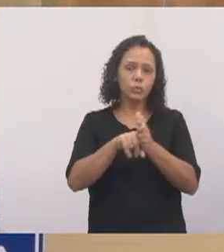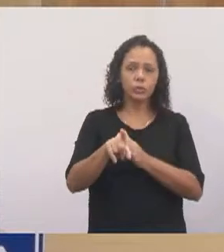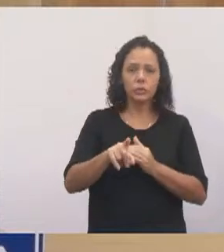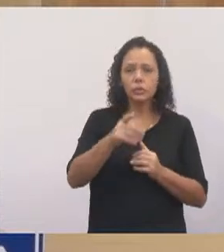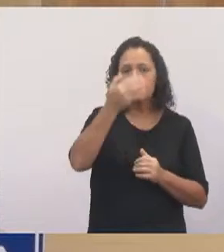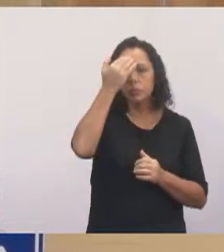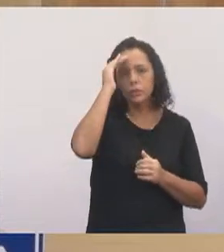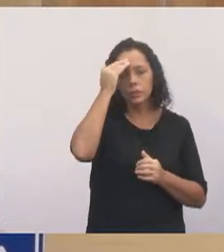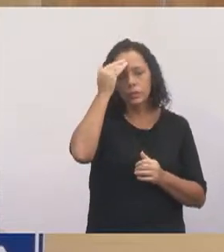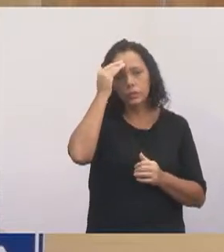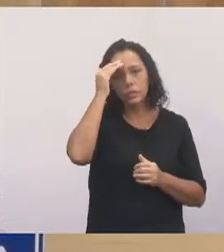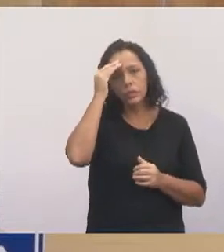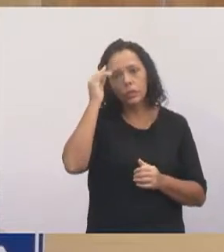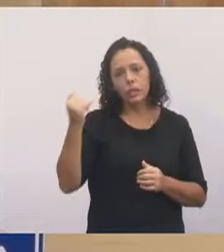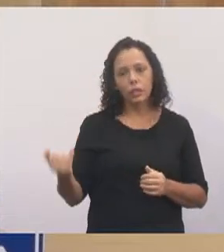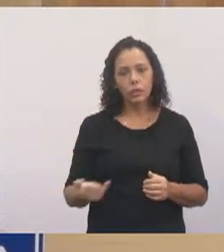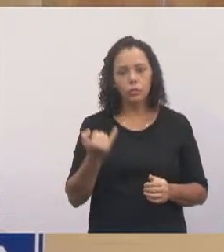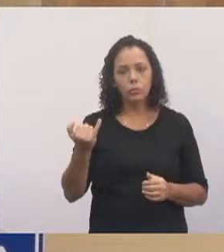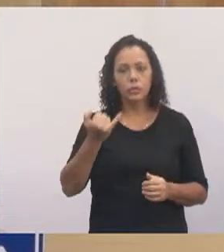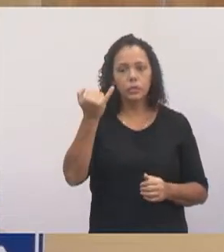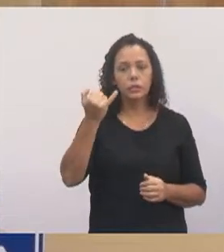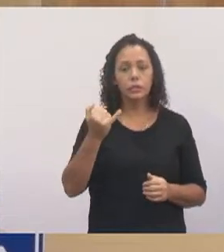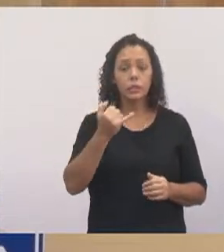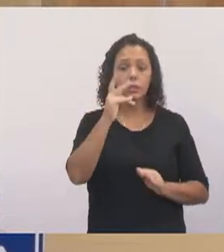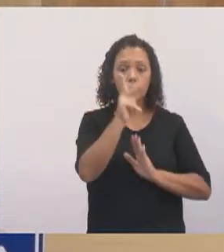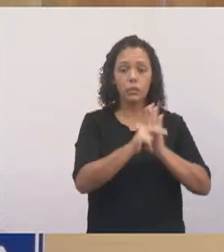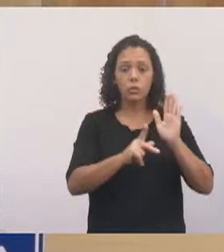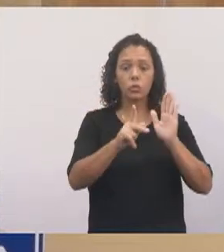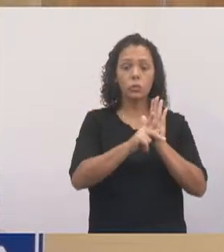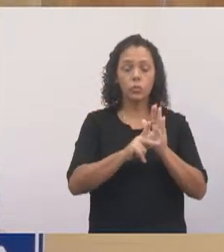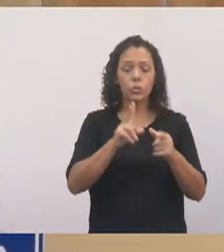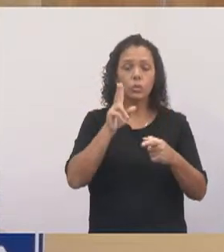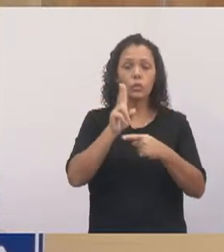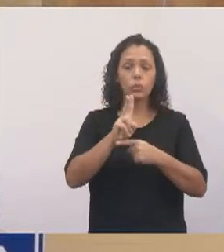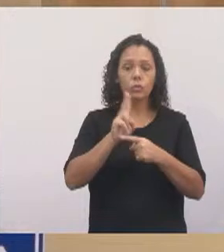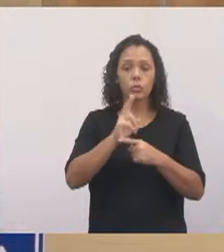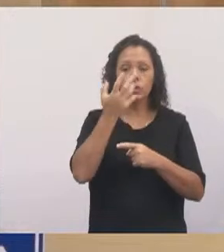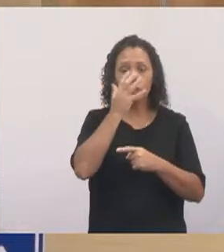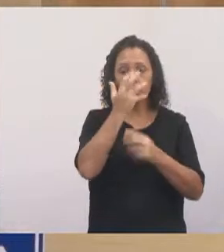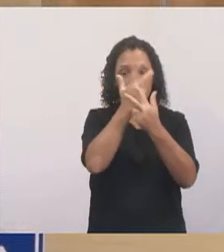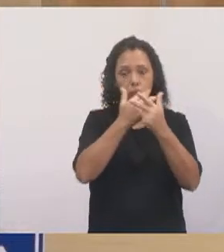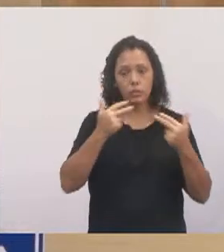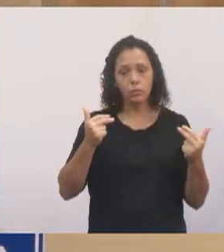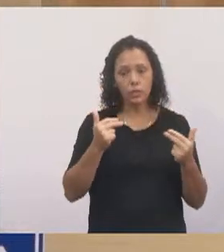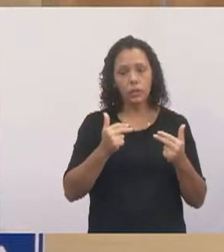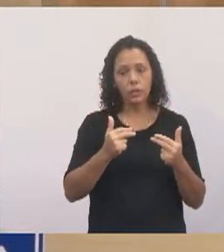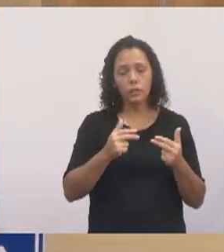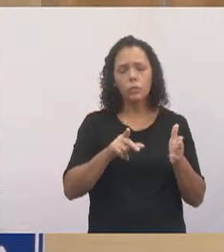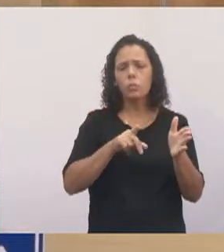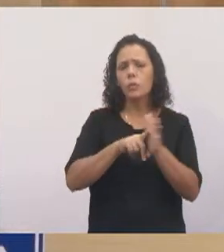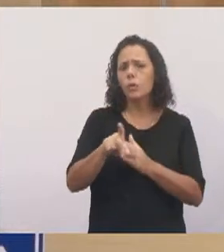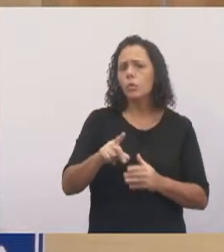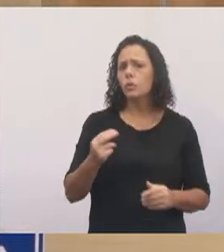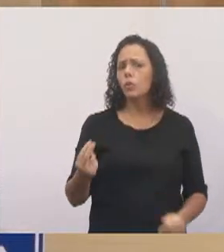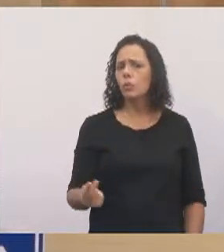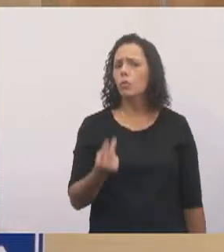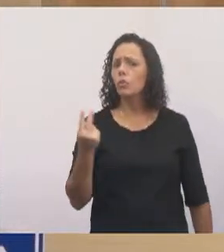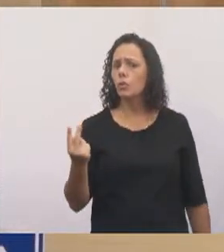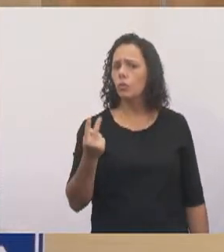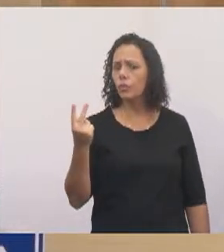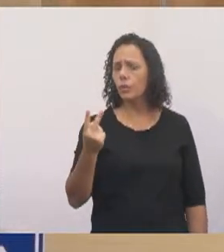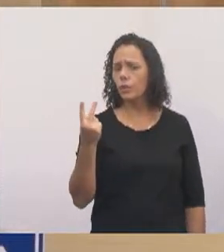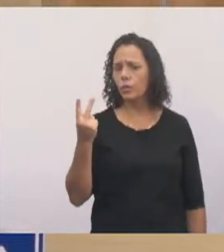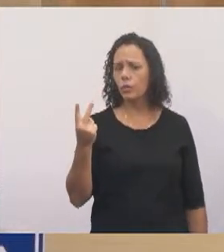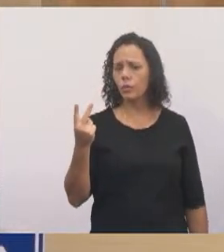a importância que a vereadora está dando para o projeto de cuidar dos animais. Me diz uma coisa, o valor